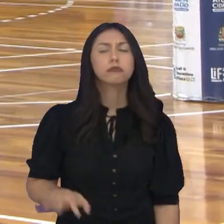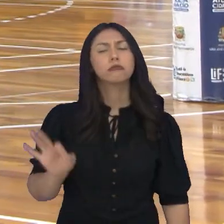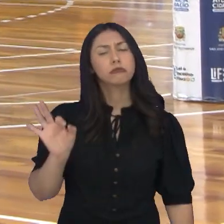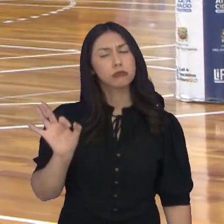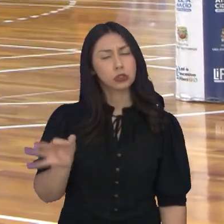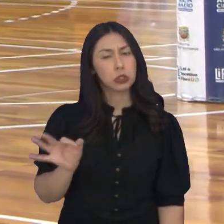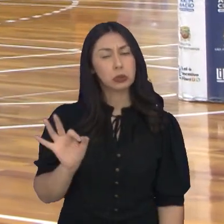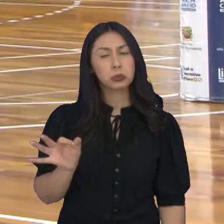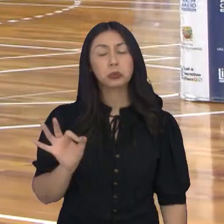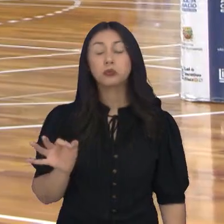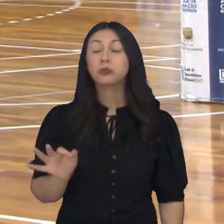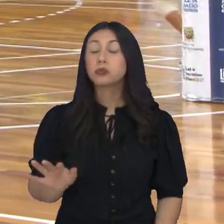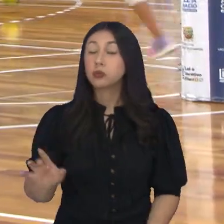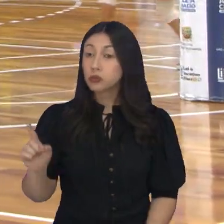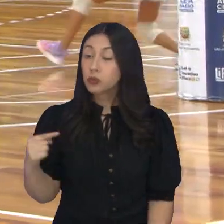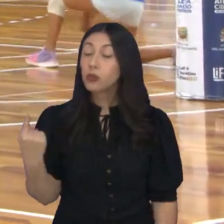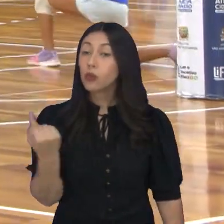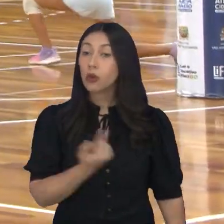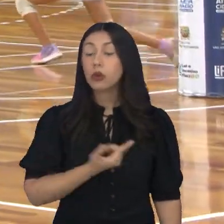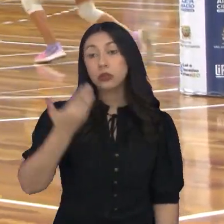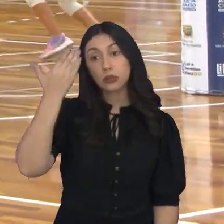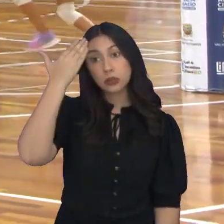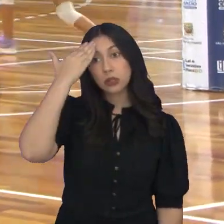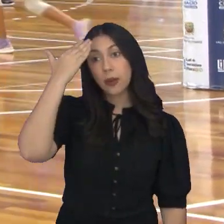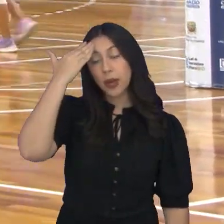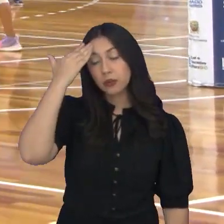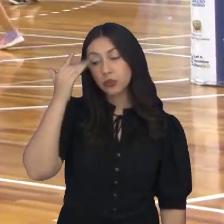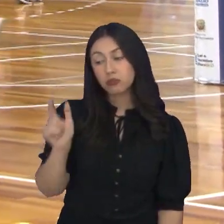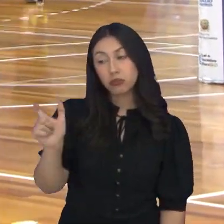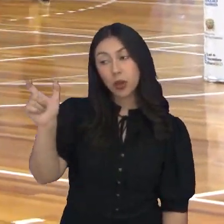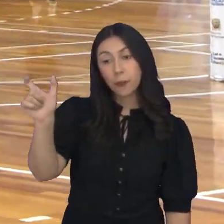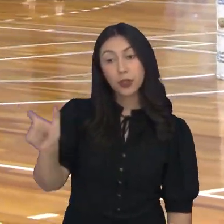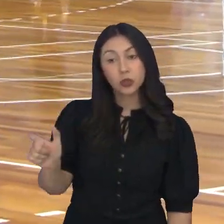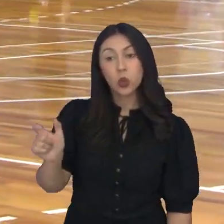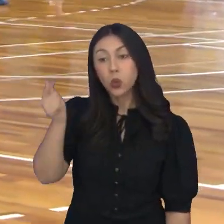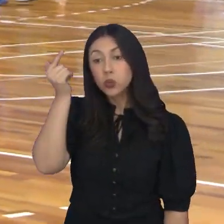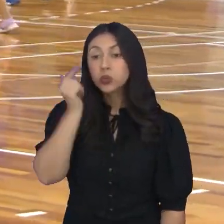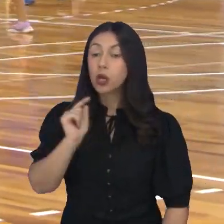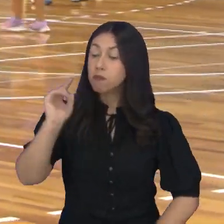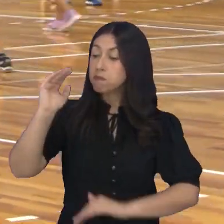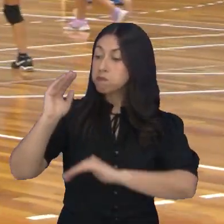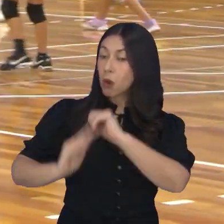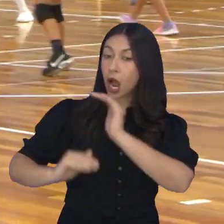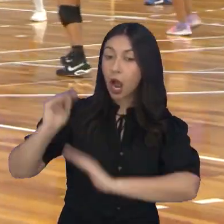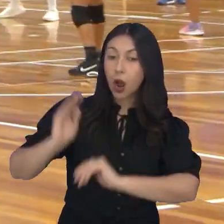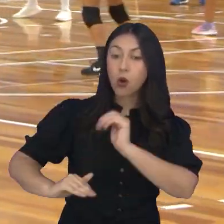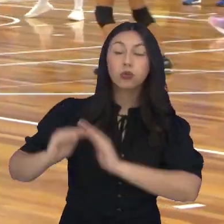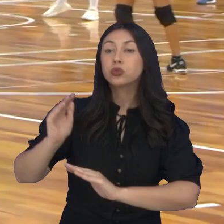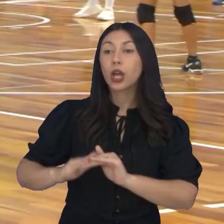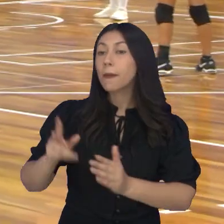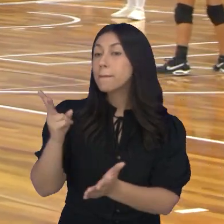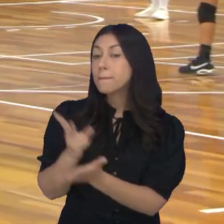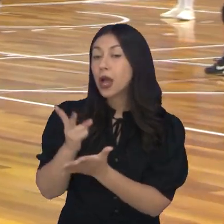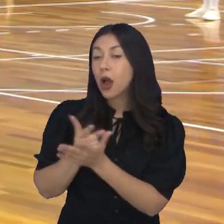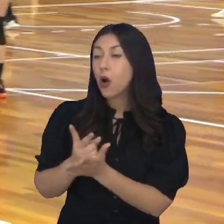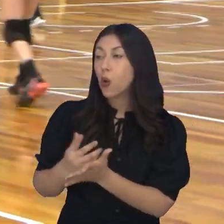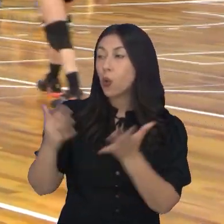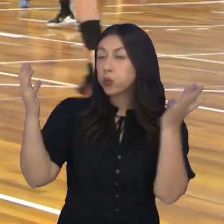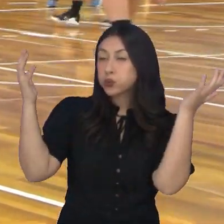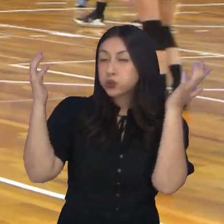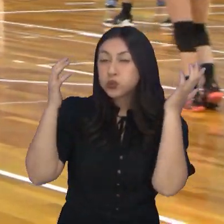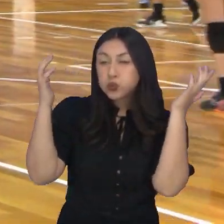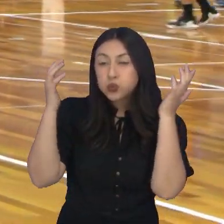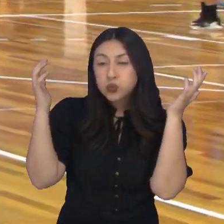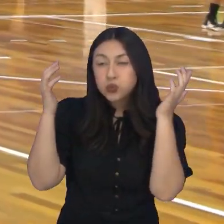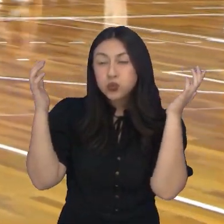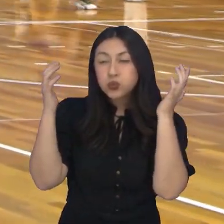nenhuma. Nós sabemos que para que ele consiga colocar em prática, em situações de pressão, em situações competitivas,